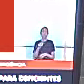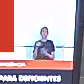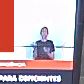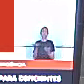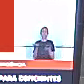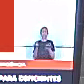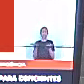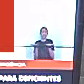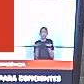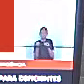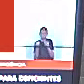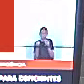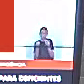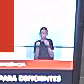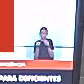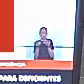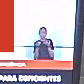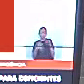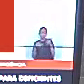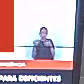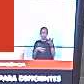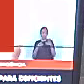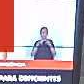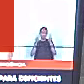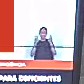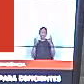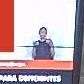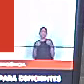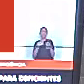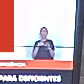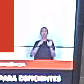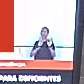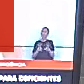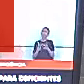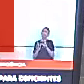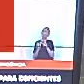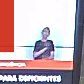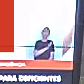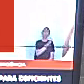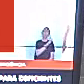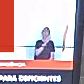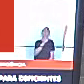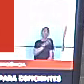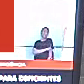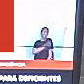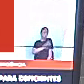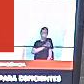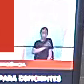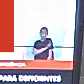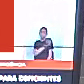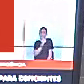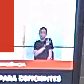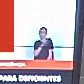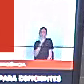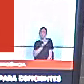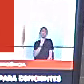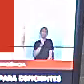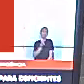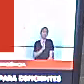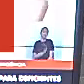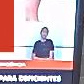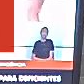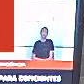gente está aqui agora. Porque assim, viajei diversas vezes, tá, para o Rio de Janeiro, e por conta da dificuldade de